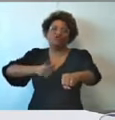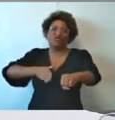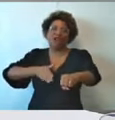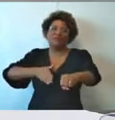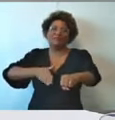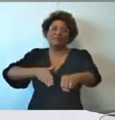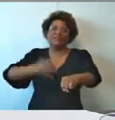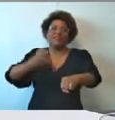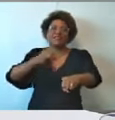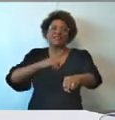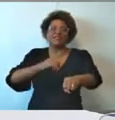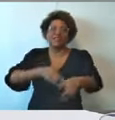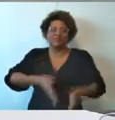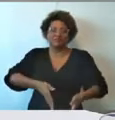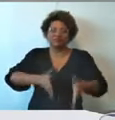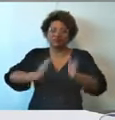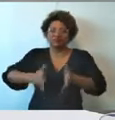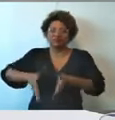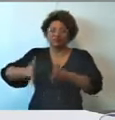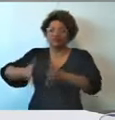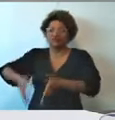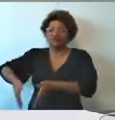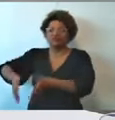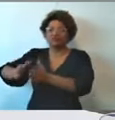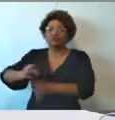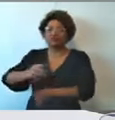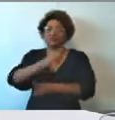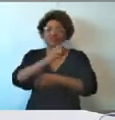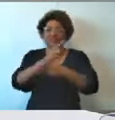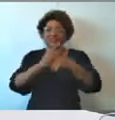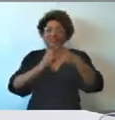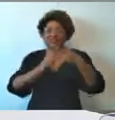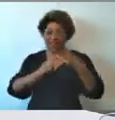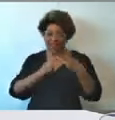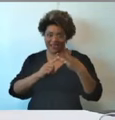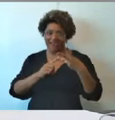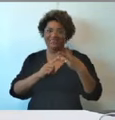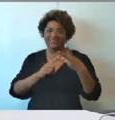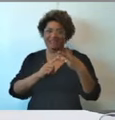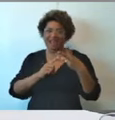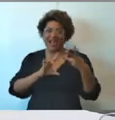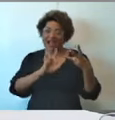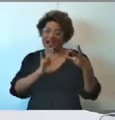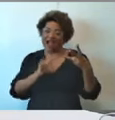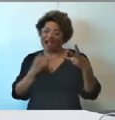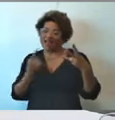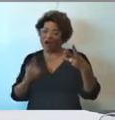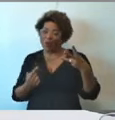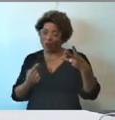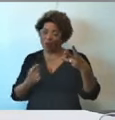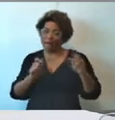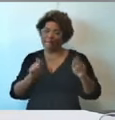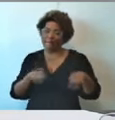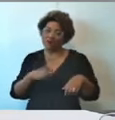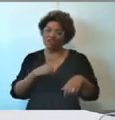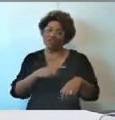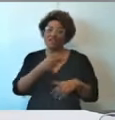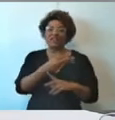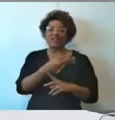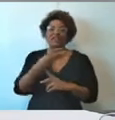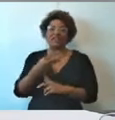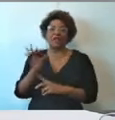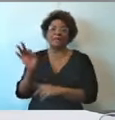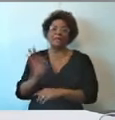3 faixas, dividindo assim, igualmente, cada uma tem capacidade de absorver